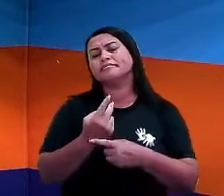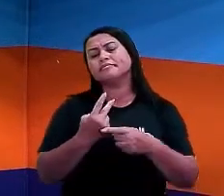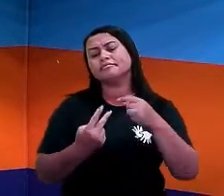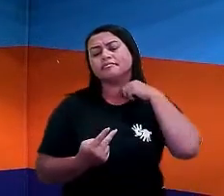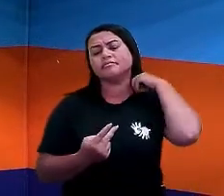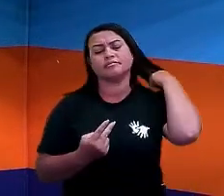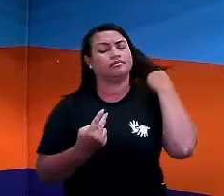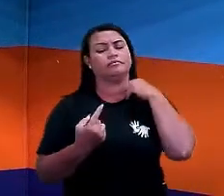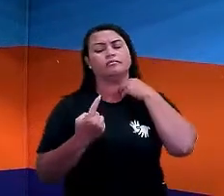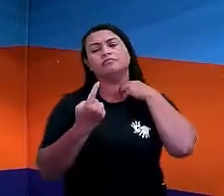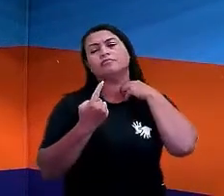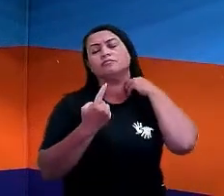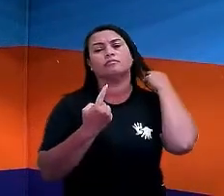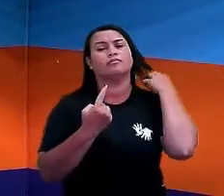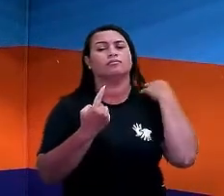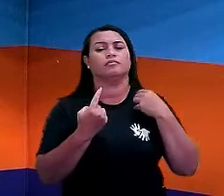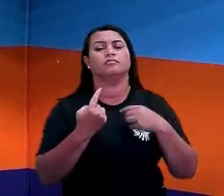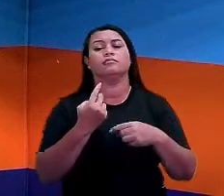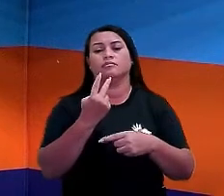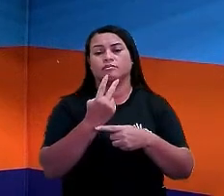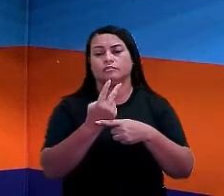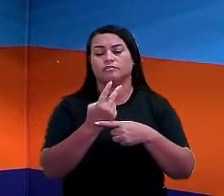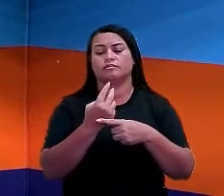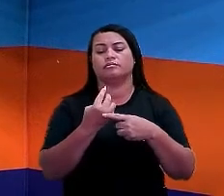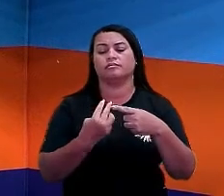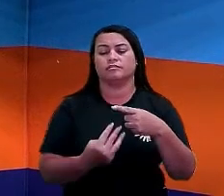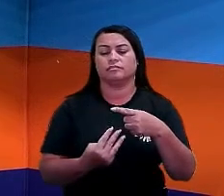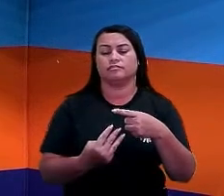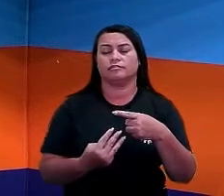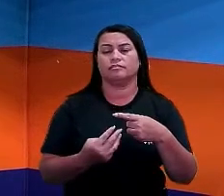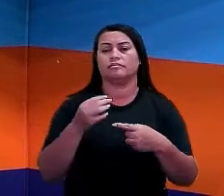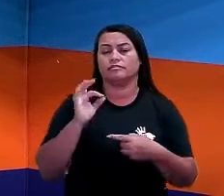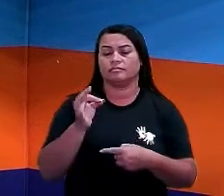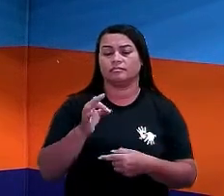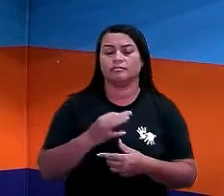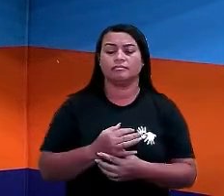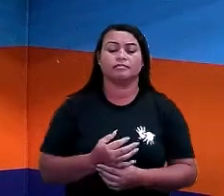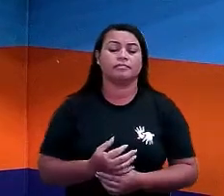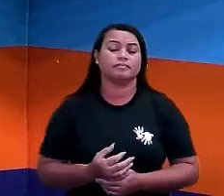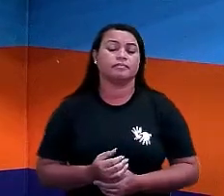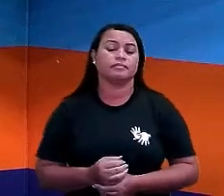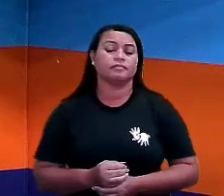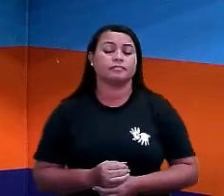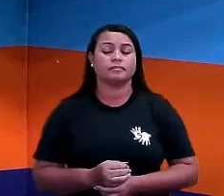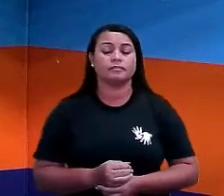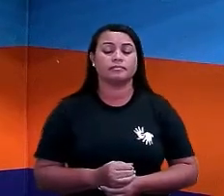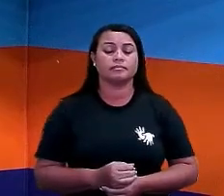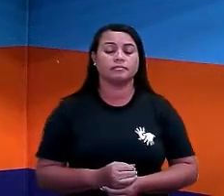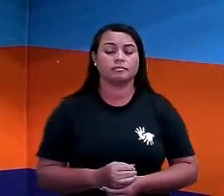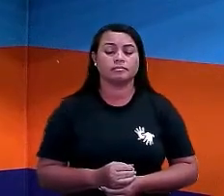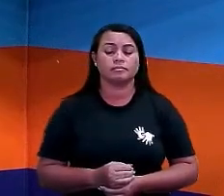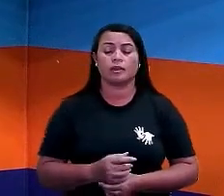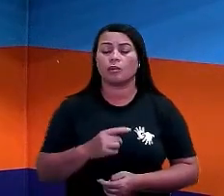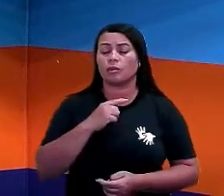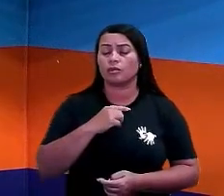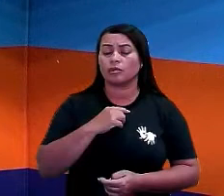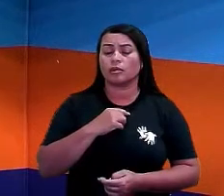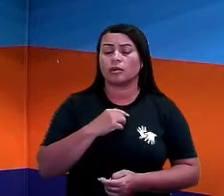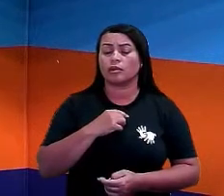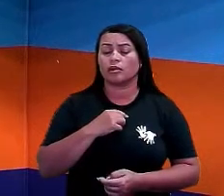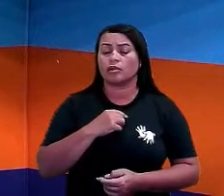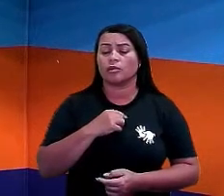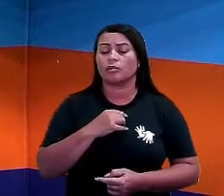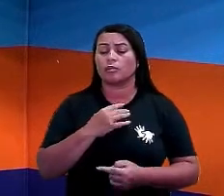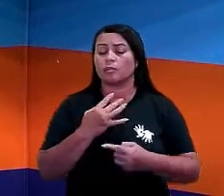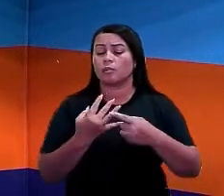lugar do 1 aqui? Seria 2/3, tá certo? E quando tem o 4zinho no